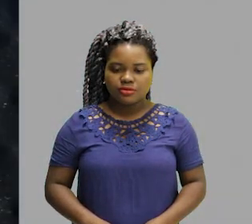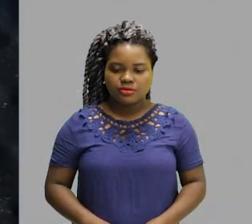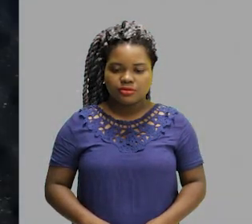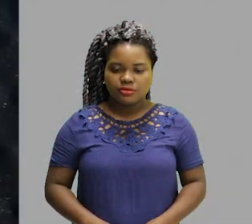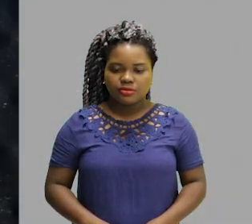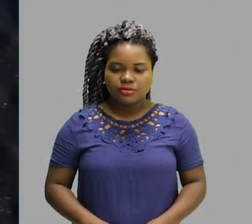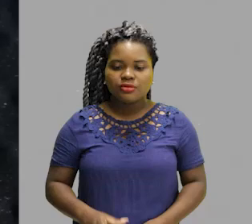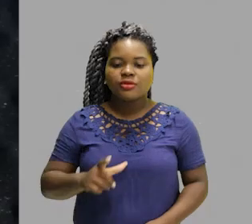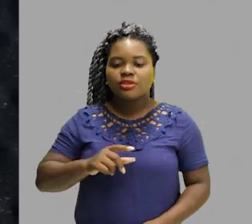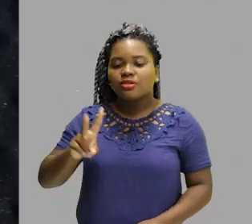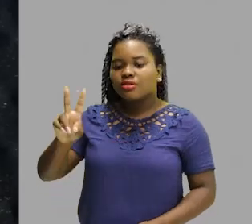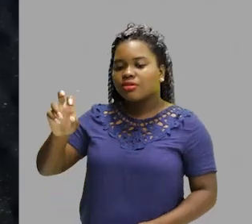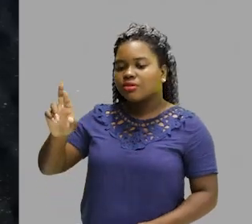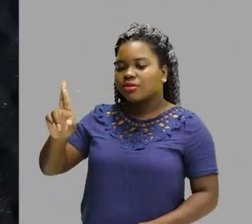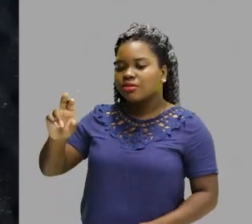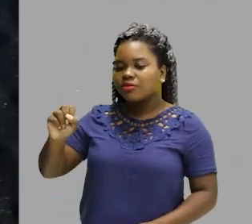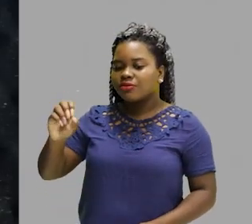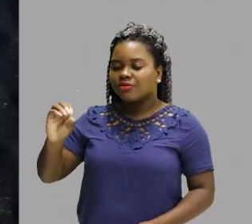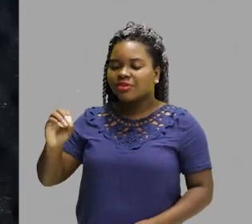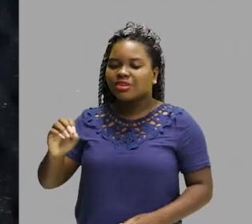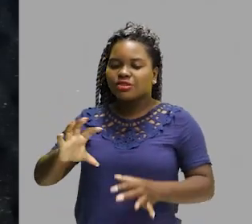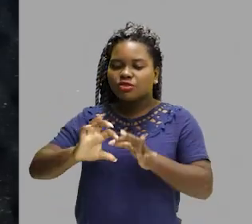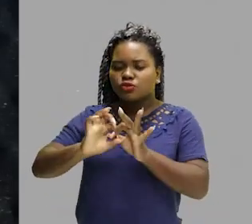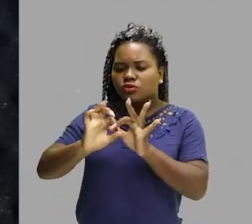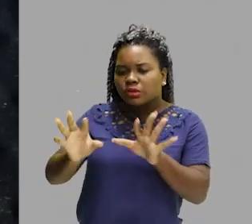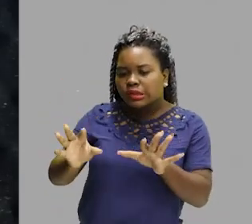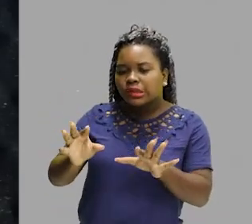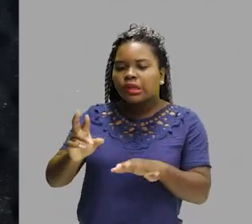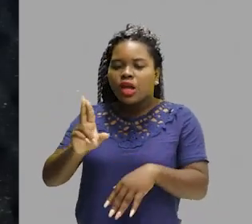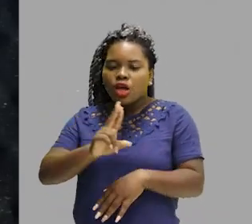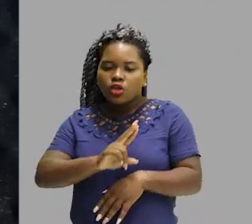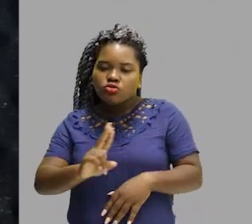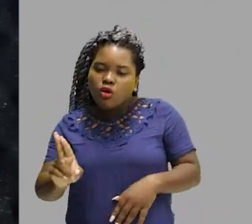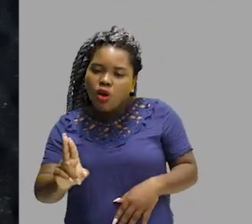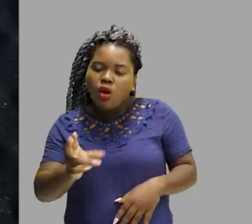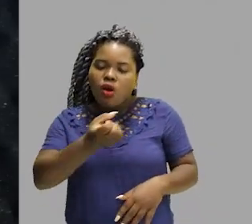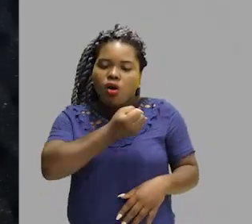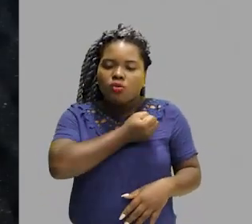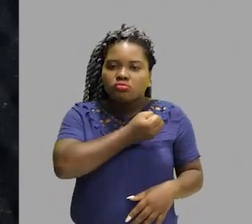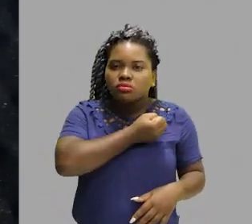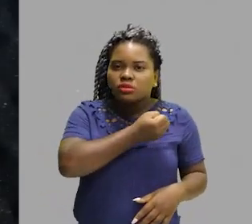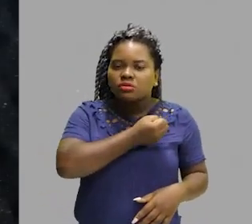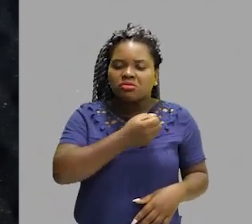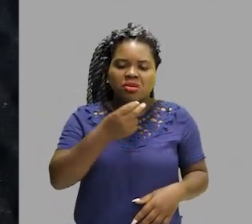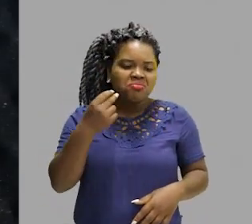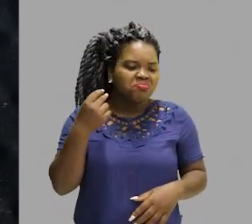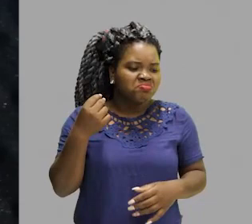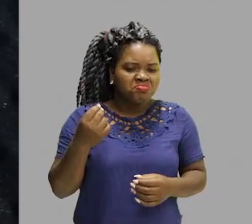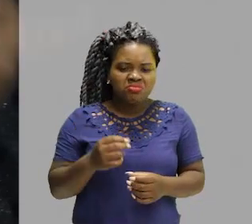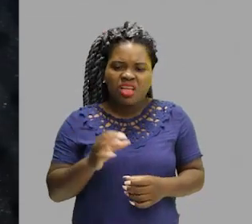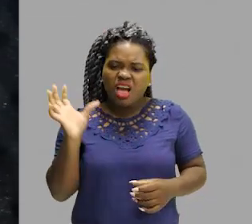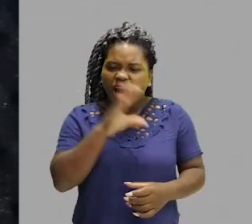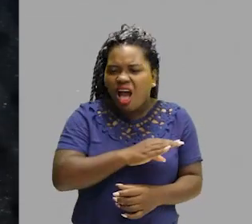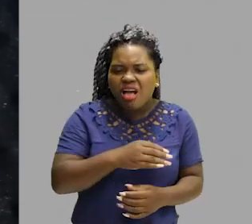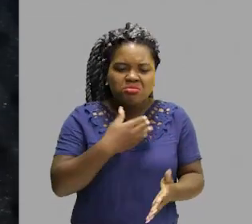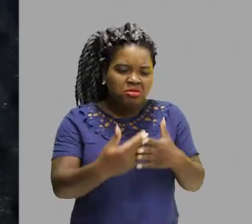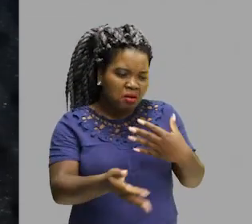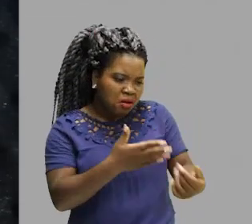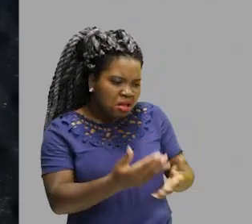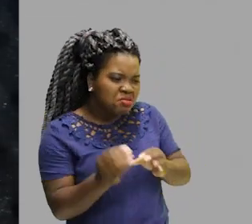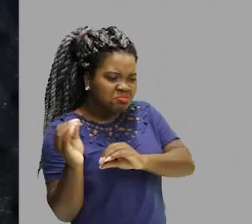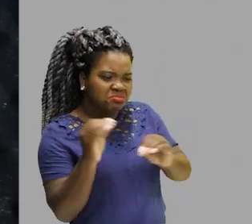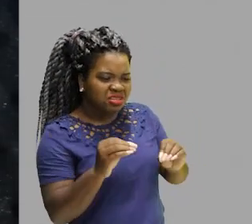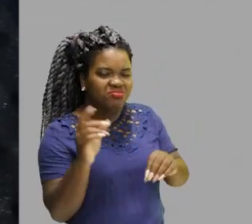Né? Verso livre, né? A gente já viu que é questão de número, não é uma coisa assim, vou escrever do jeito que eu quero,